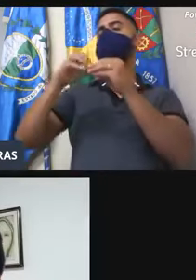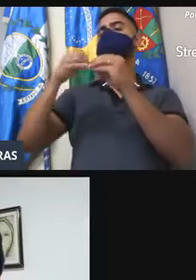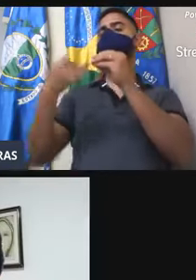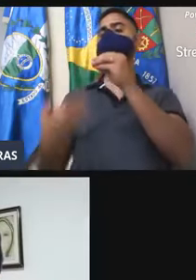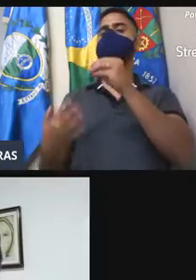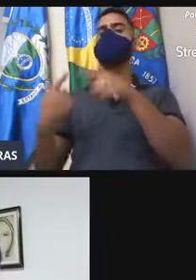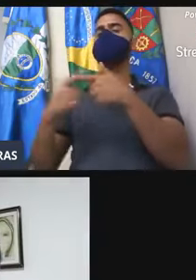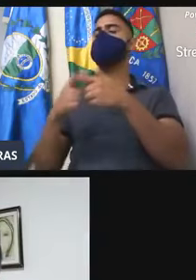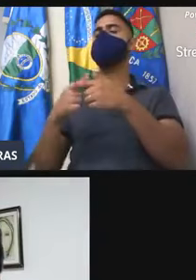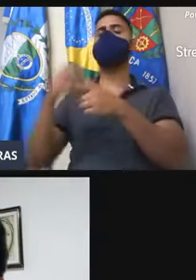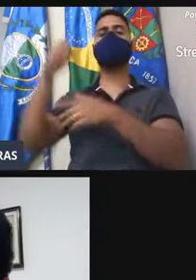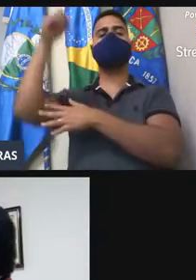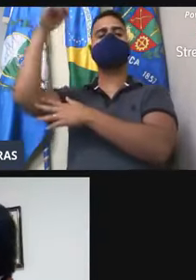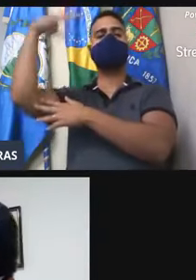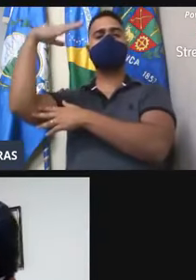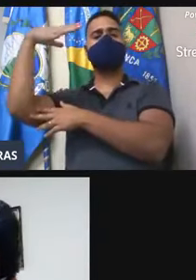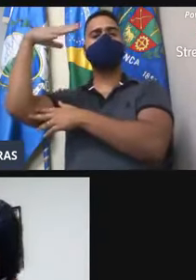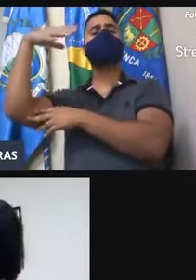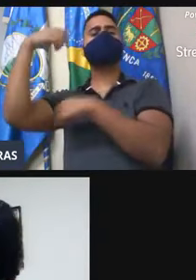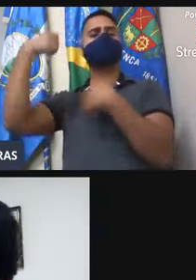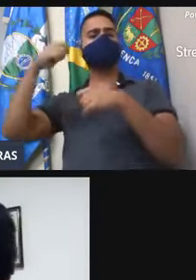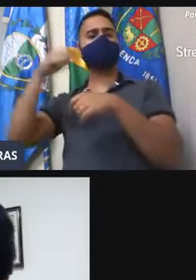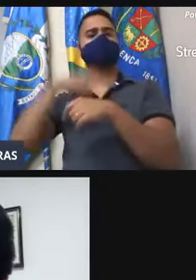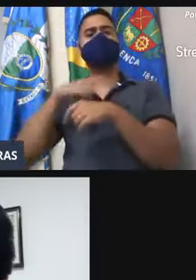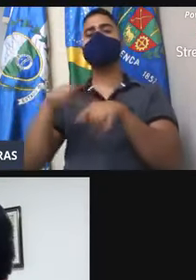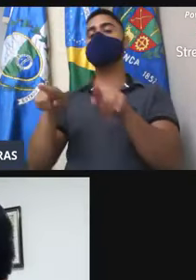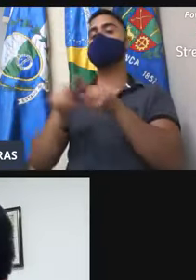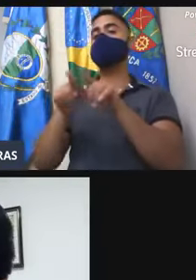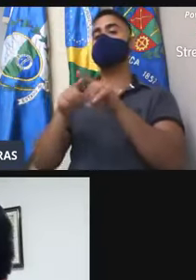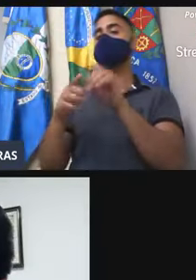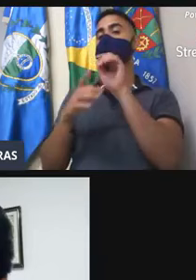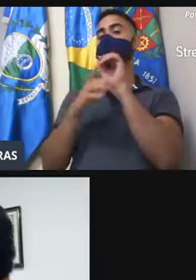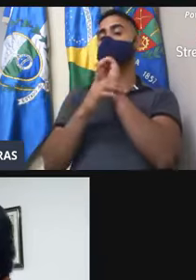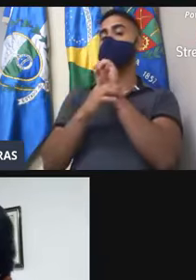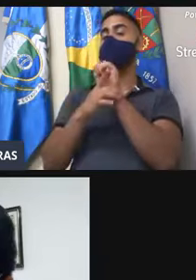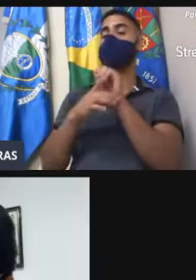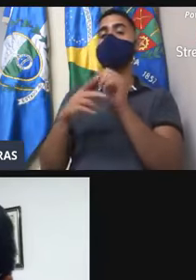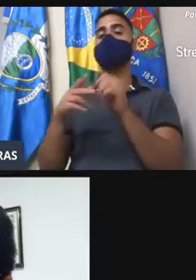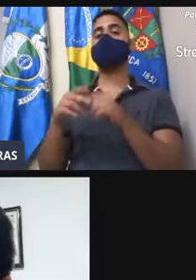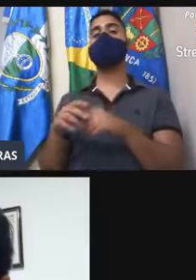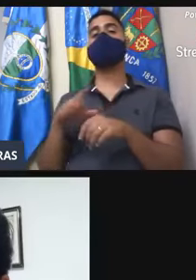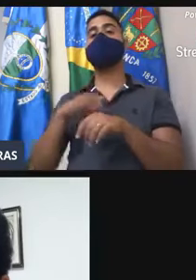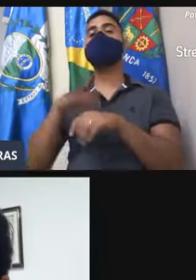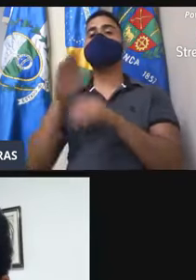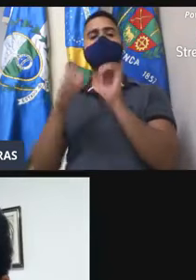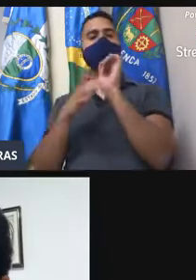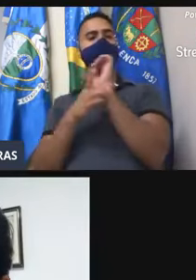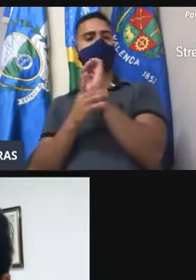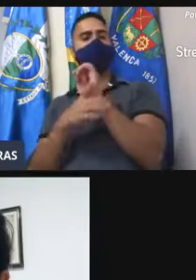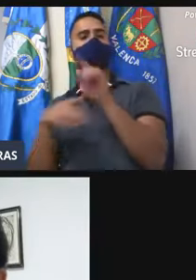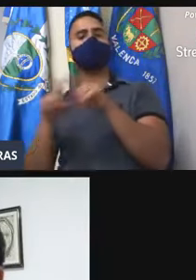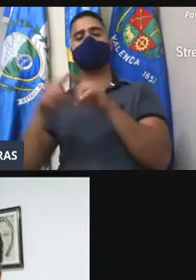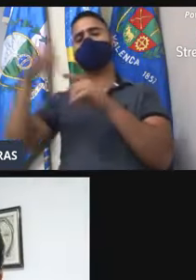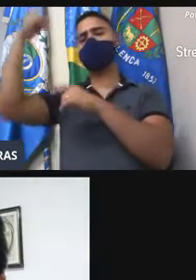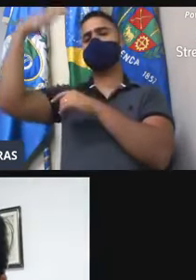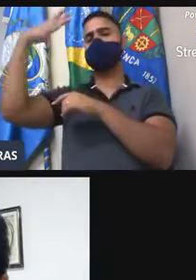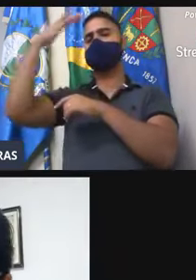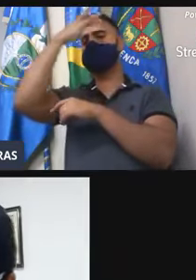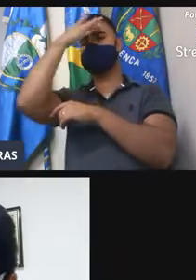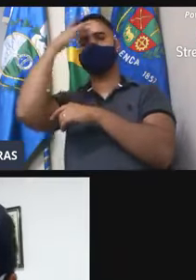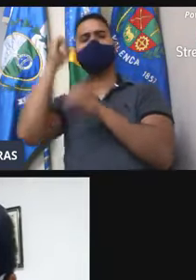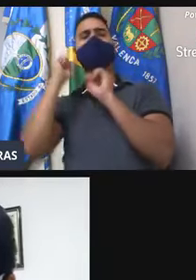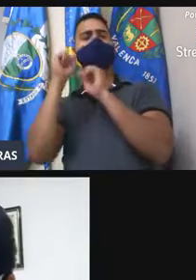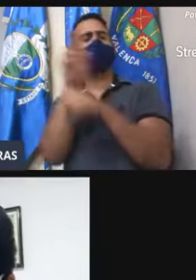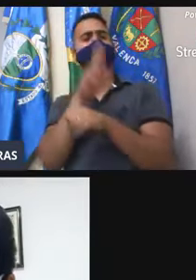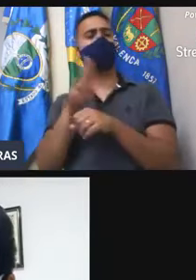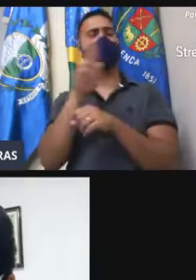medida que a iluminação pública é extremamente necessária para o bem-estar da população. Além de trazer maior segurança, reduz a criminalidade e permite que todos usufruam do espaço